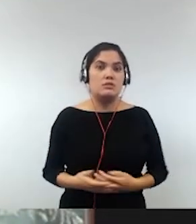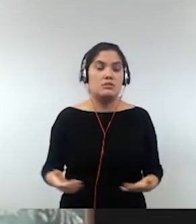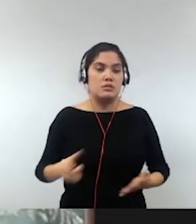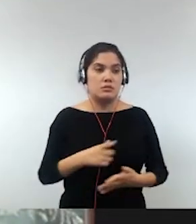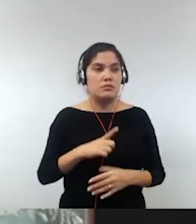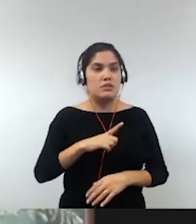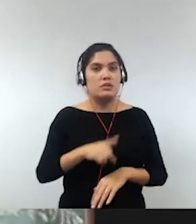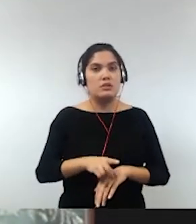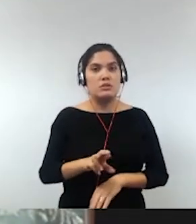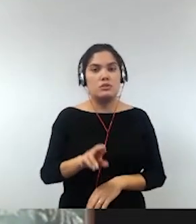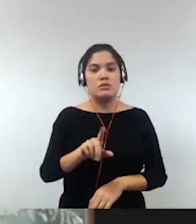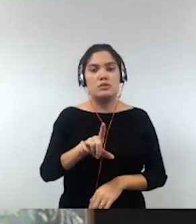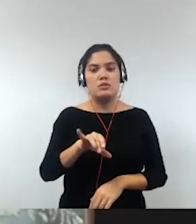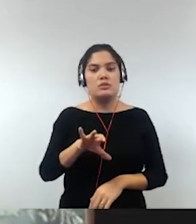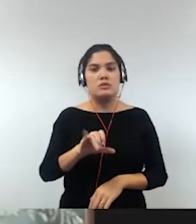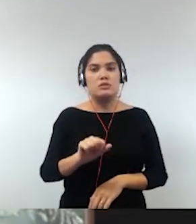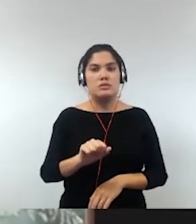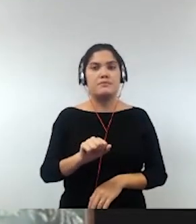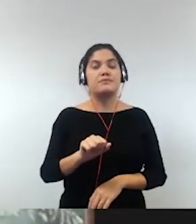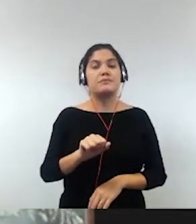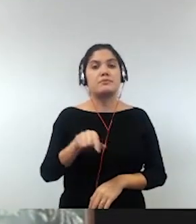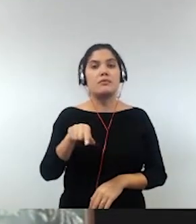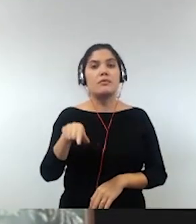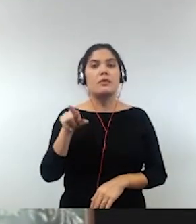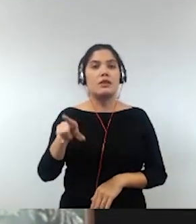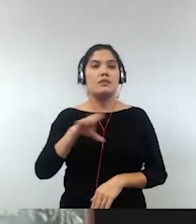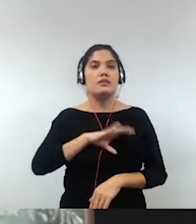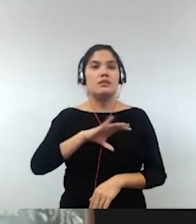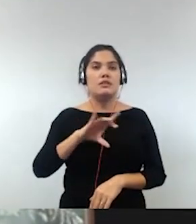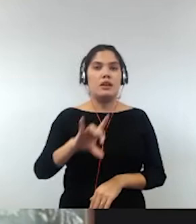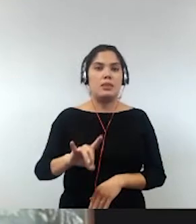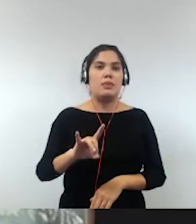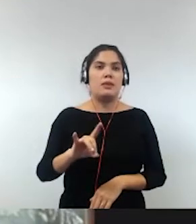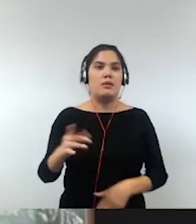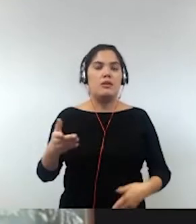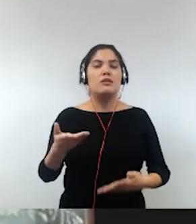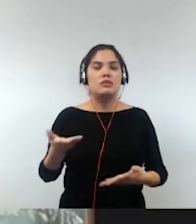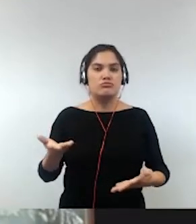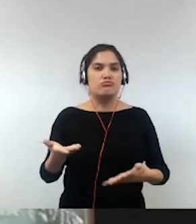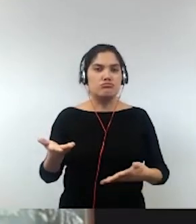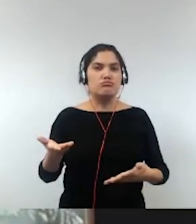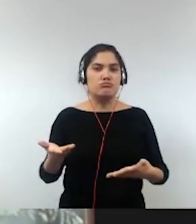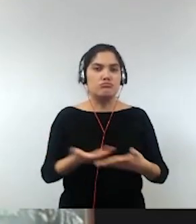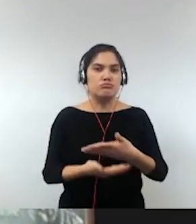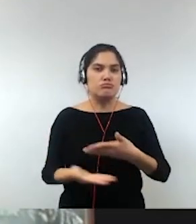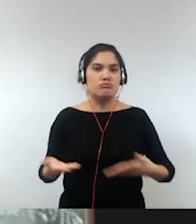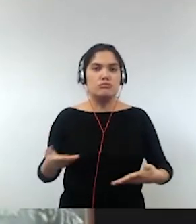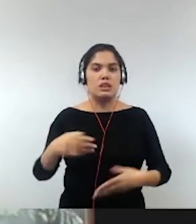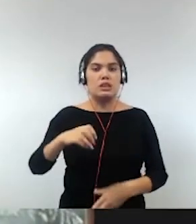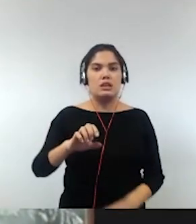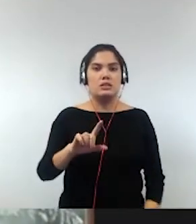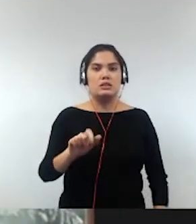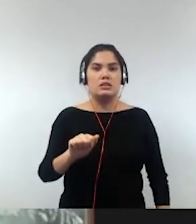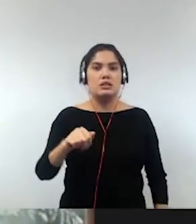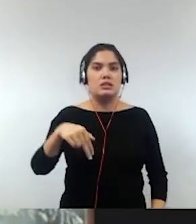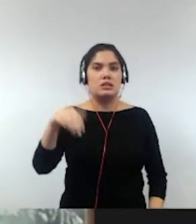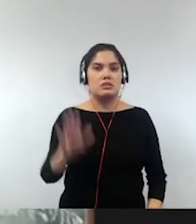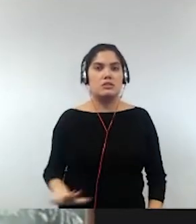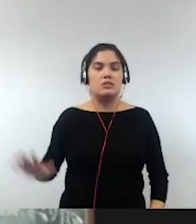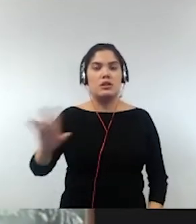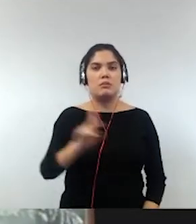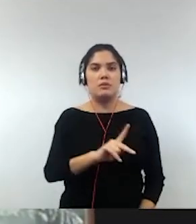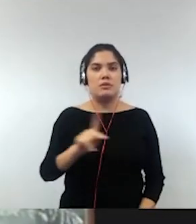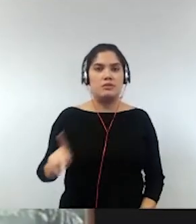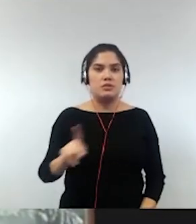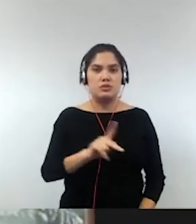Lúcia Mugayar Vambier, que é a coordenadora de mediação da ESA Nacional, professora da